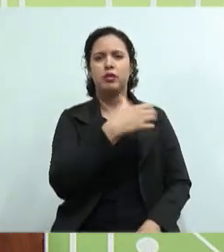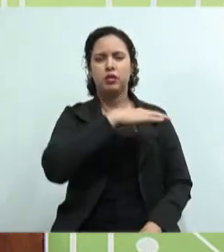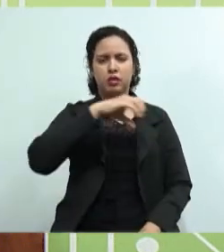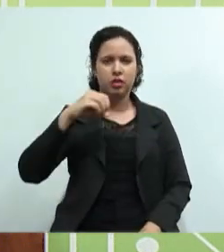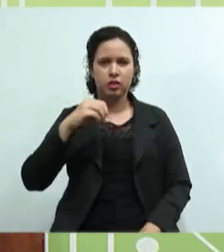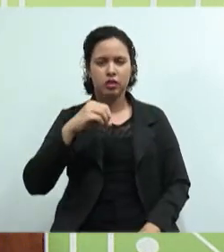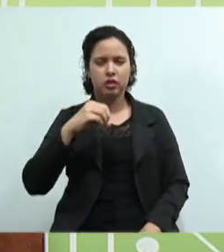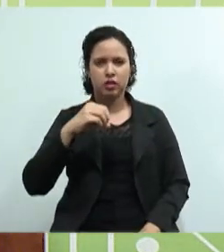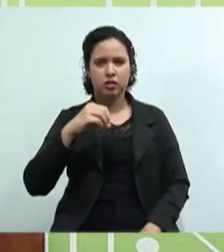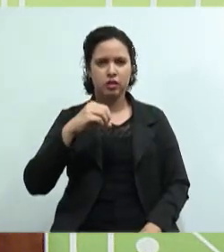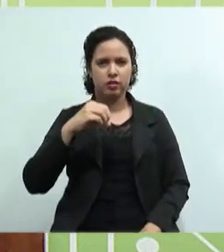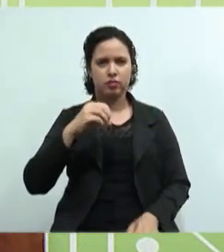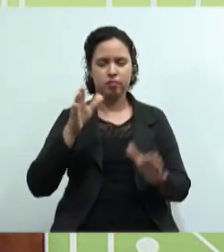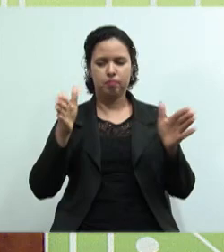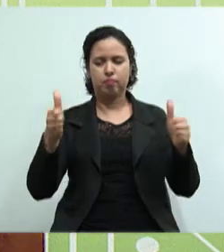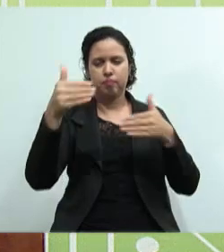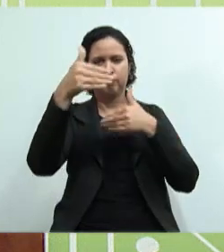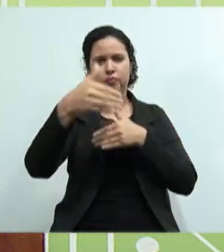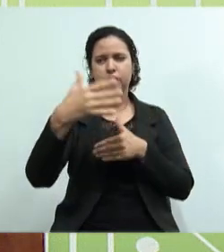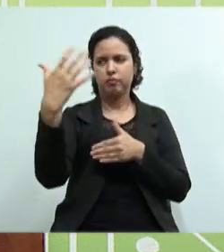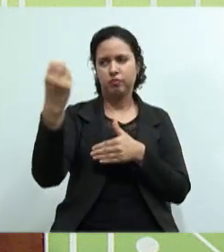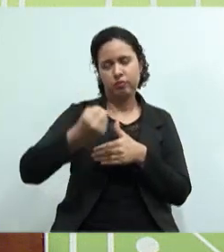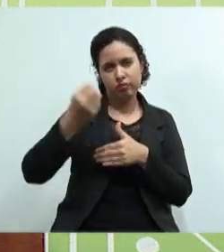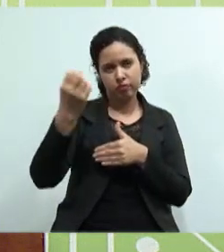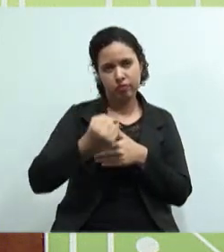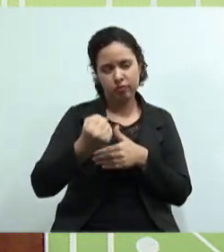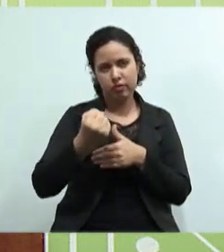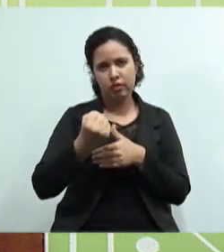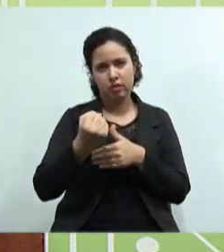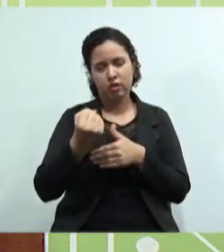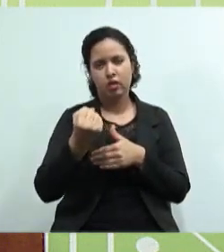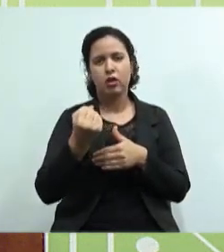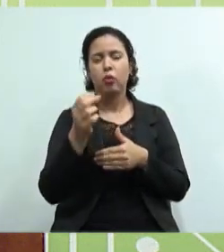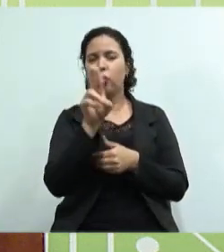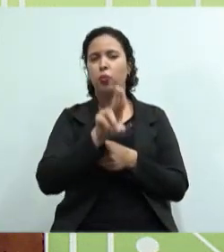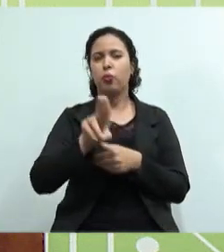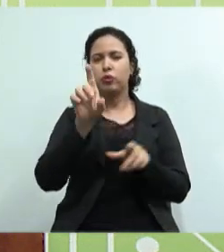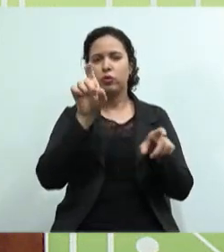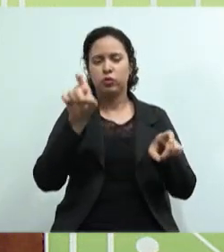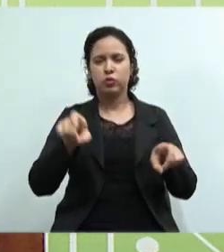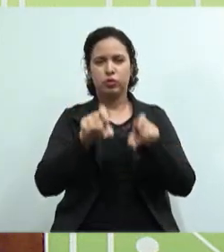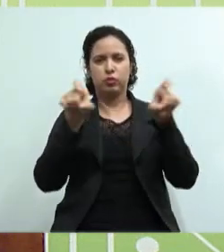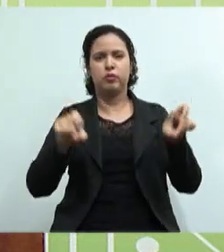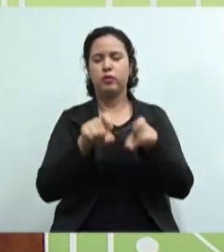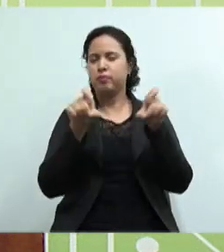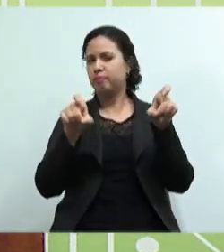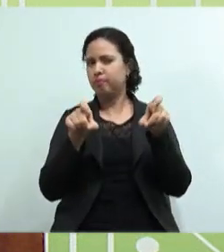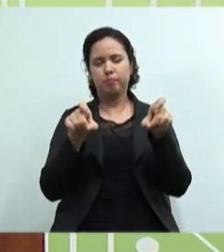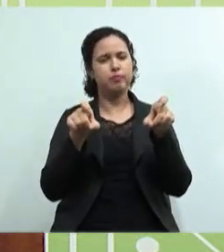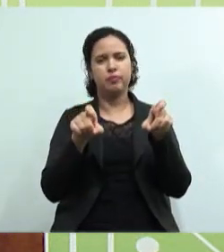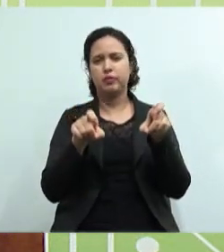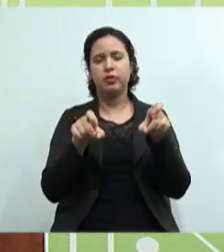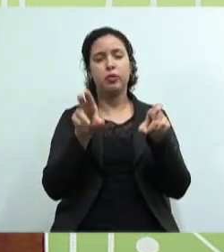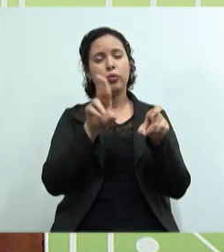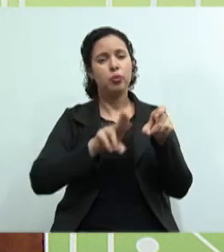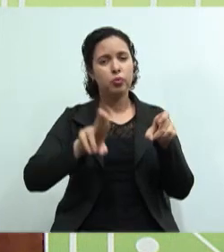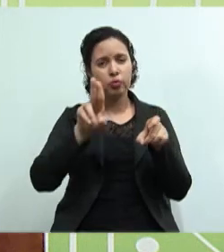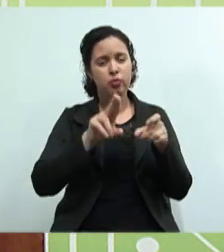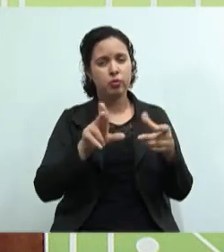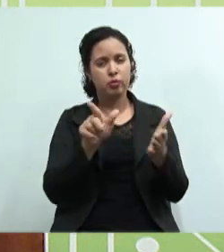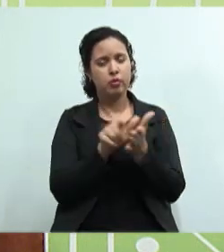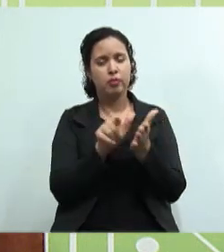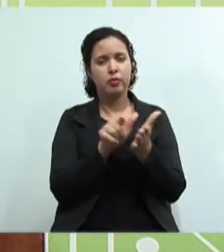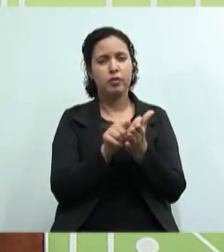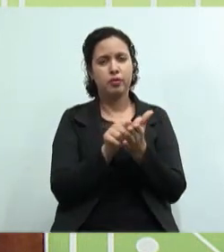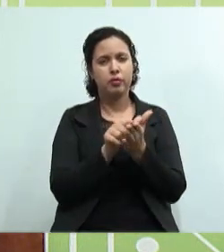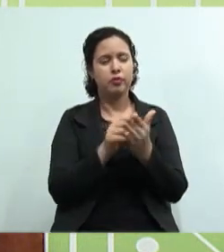controle em sistemas informatizados. Ele usa o quê? O sistema de inventário periódico. Ele vai lá e conta e